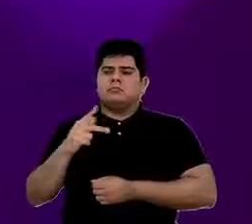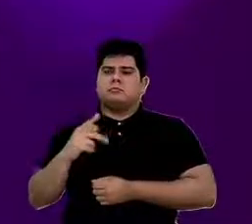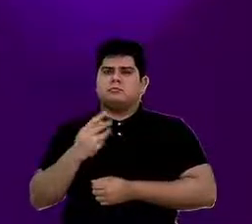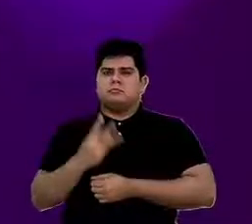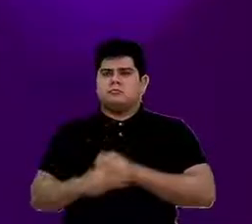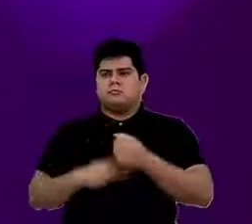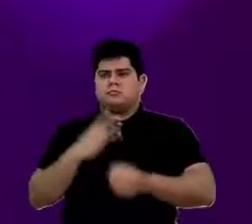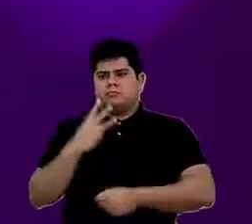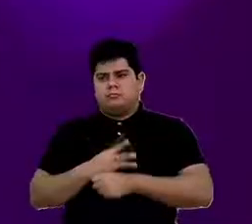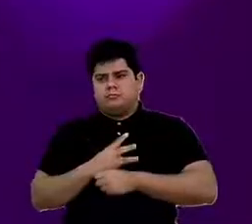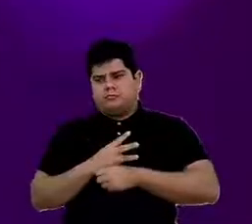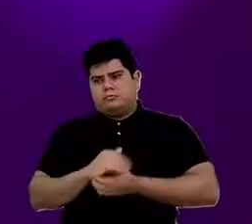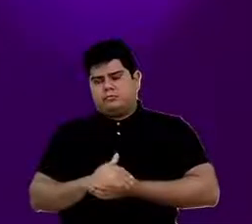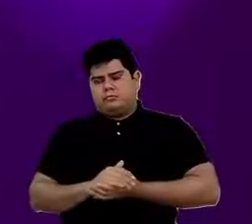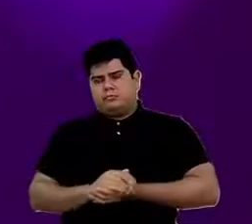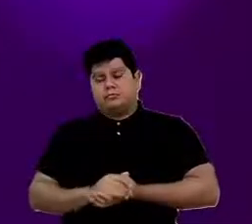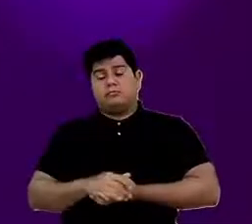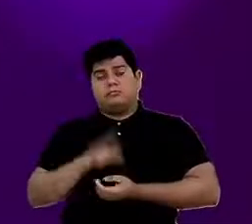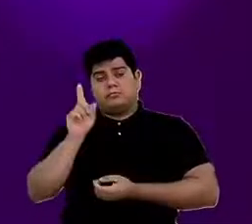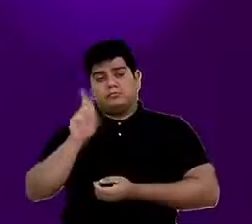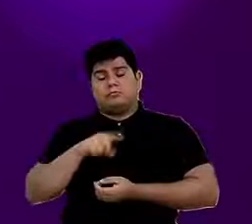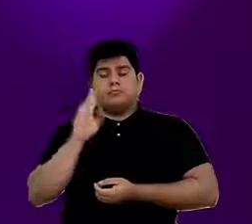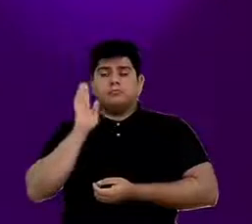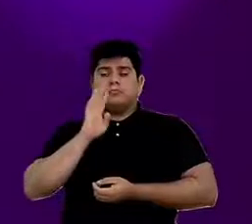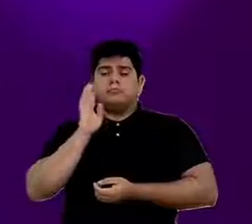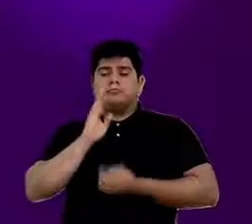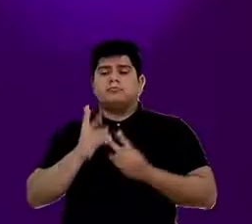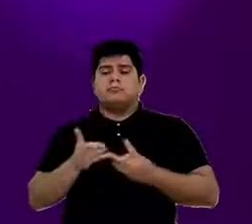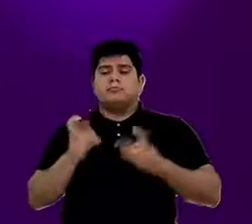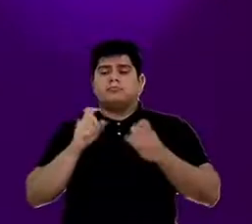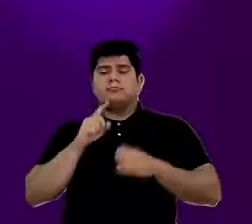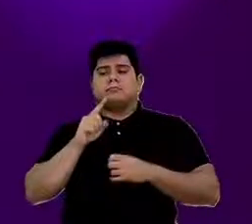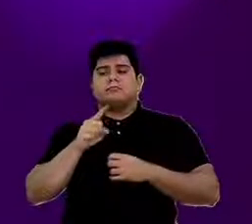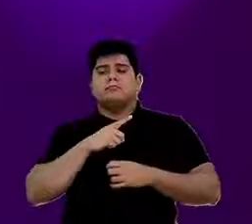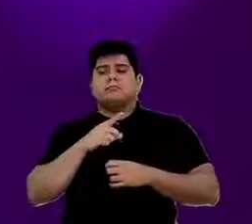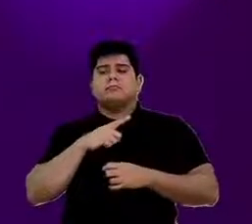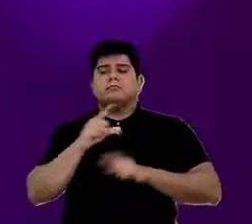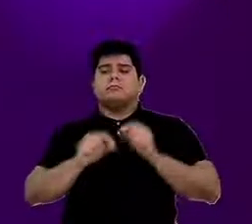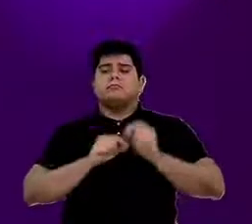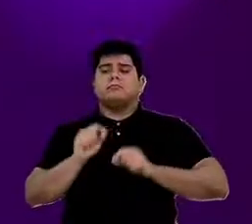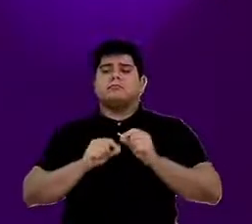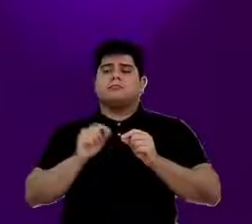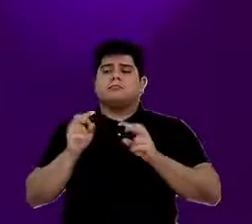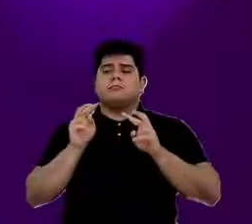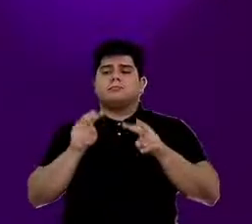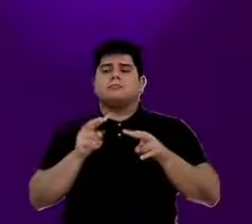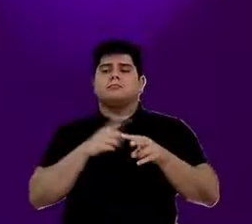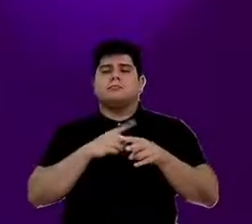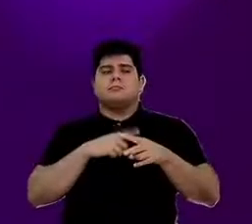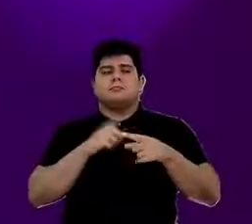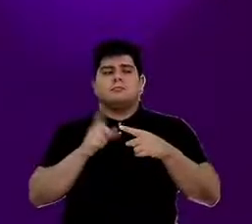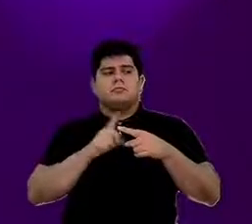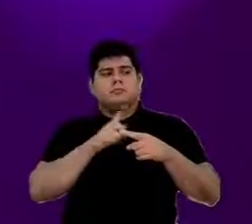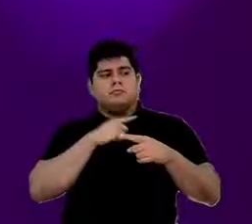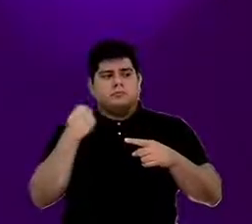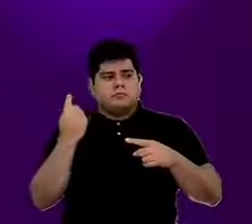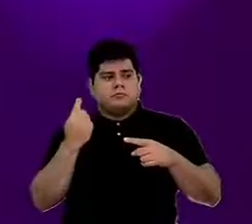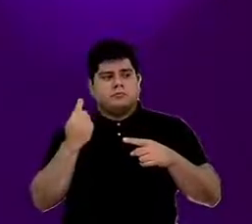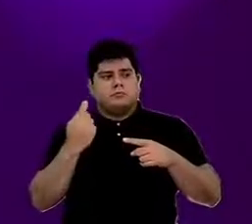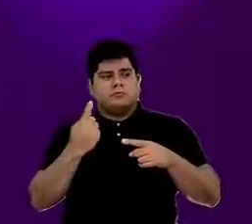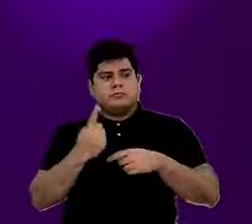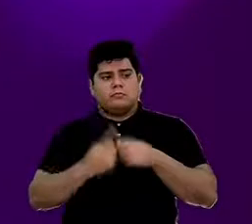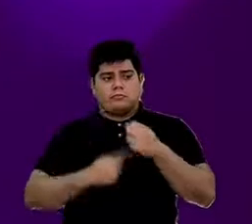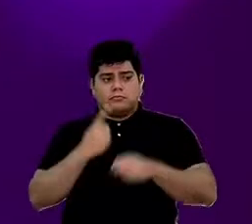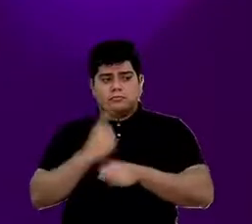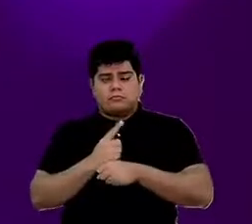anos. Então, é muito interessante notar, né, nessa casuística, vejam aqui que tanto para a mortalidade de 1 ano quanto de